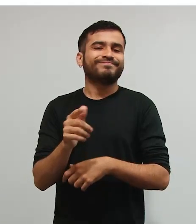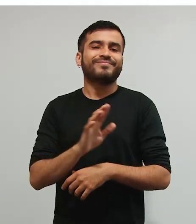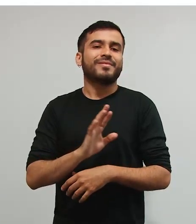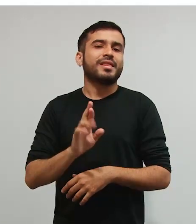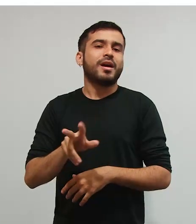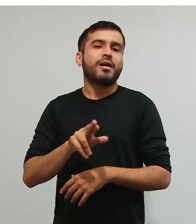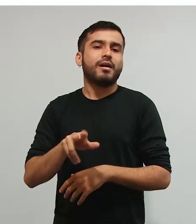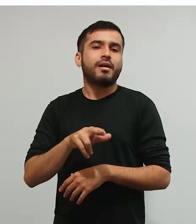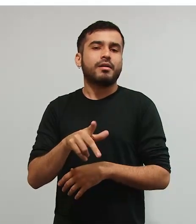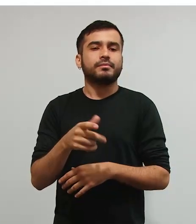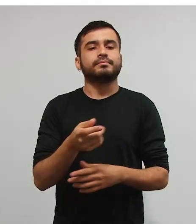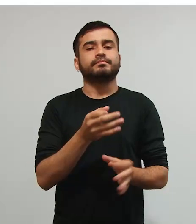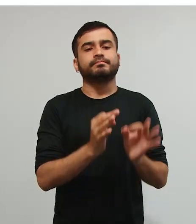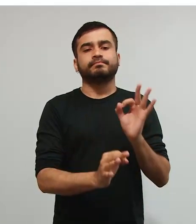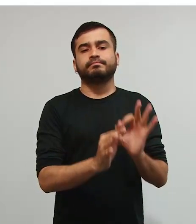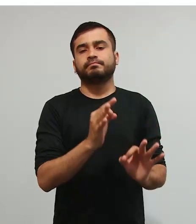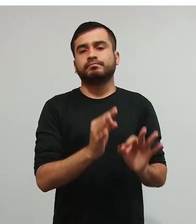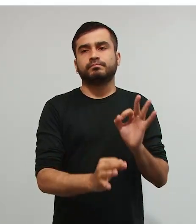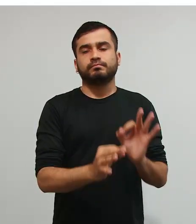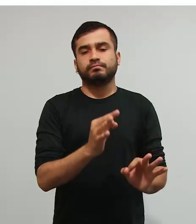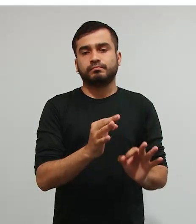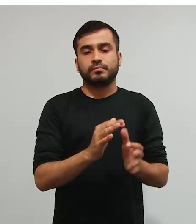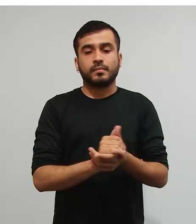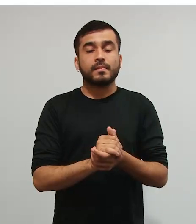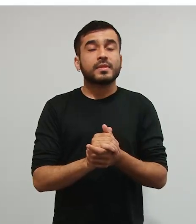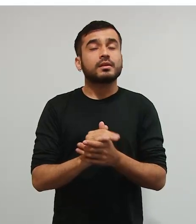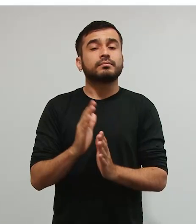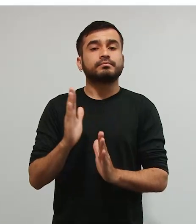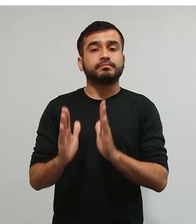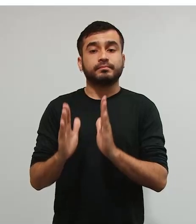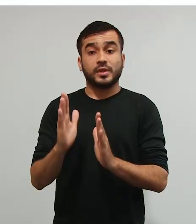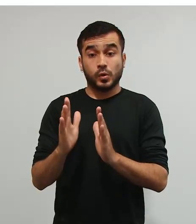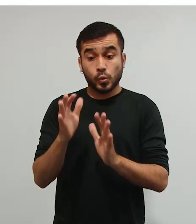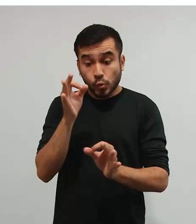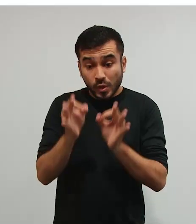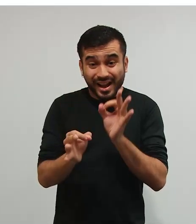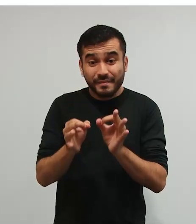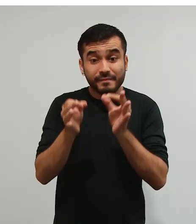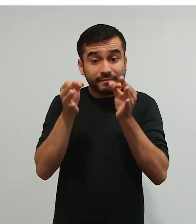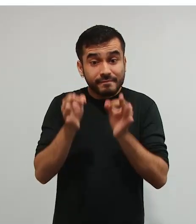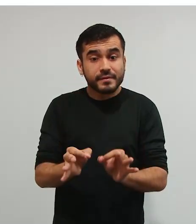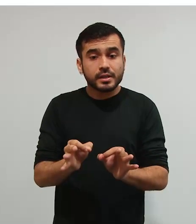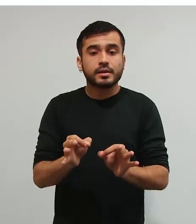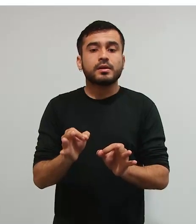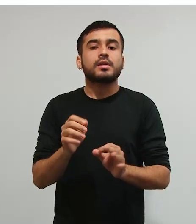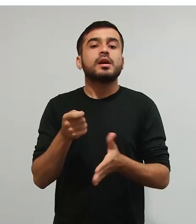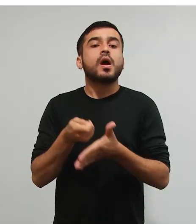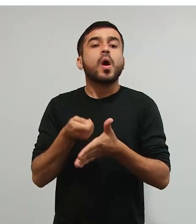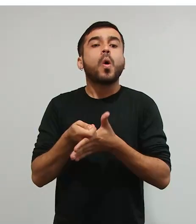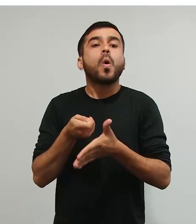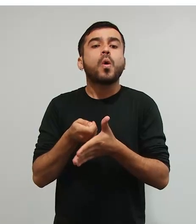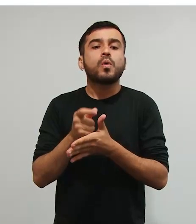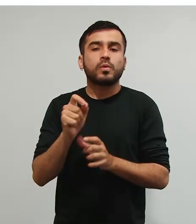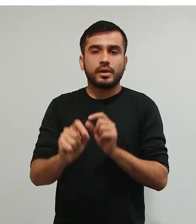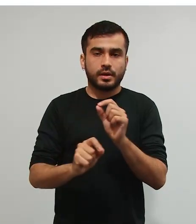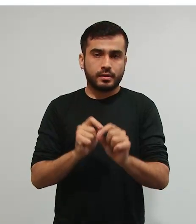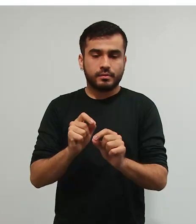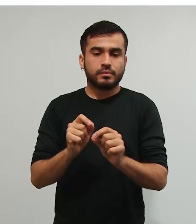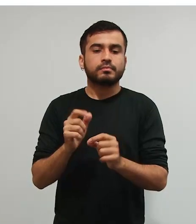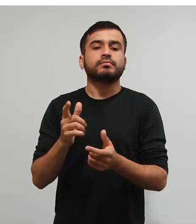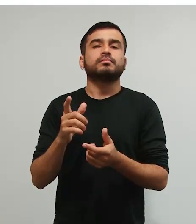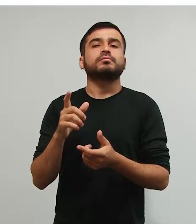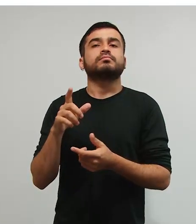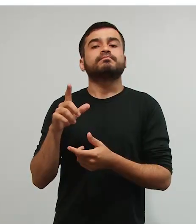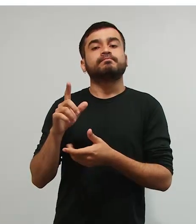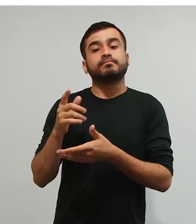judiciário. Ele vai suspender até o julgamento definitivo a exigibilidade do crédito